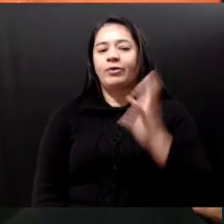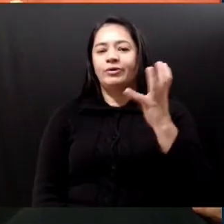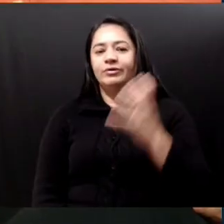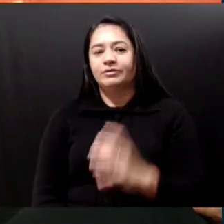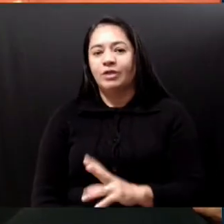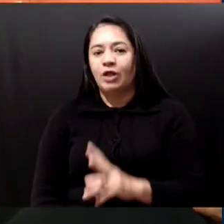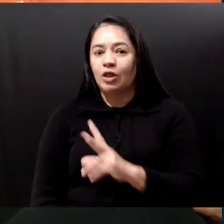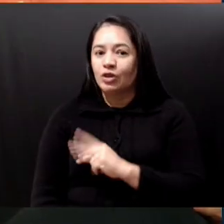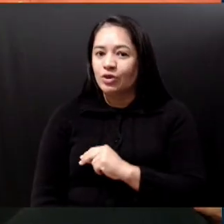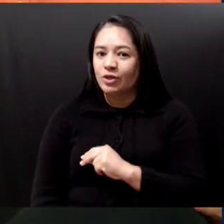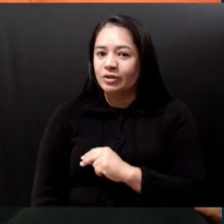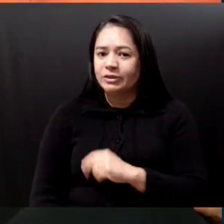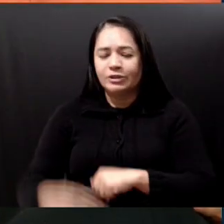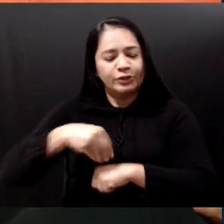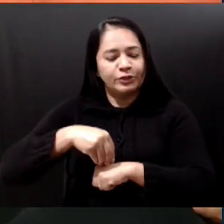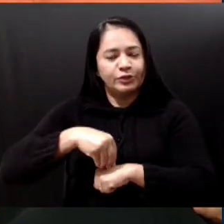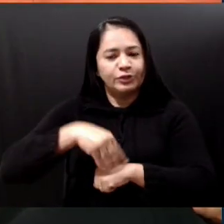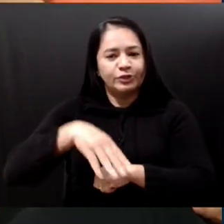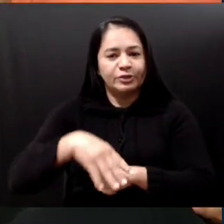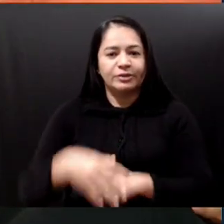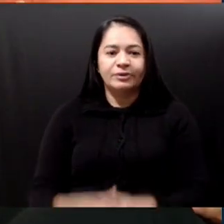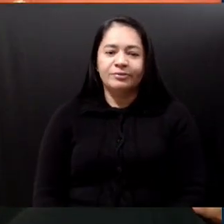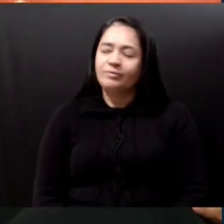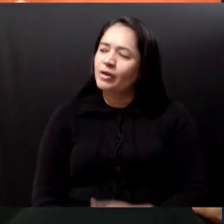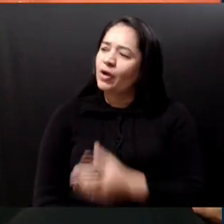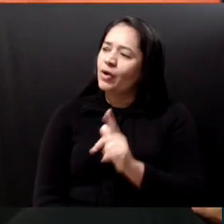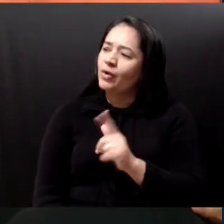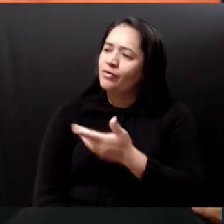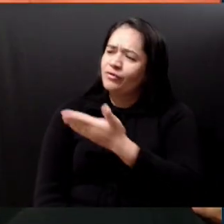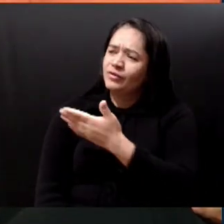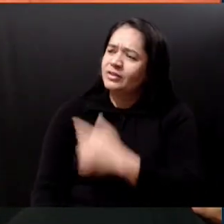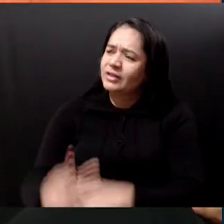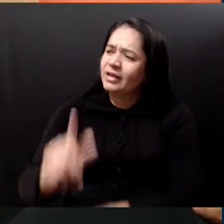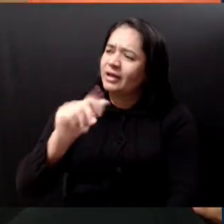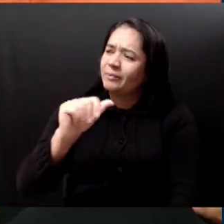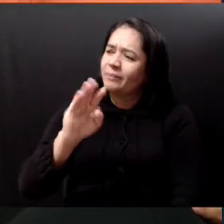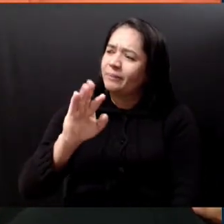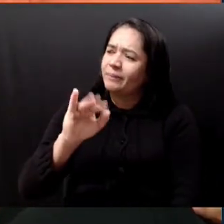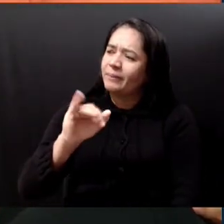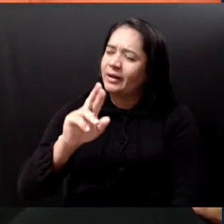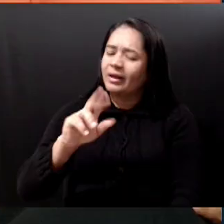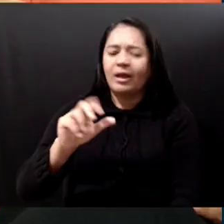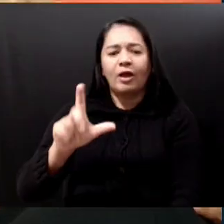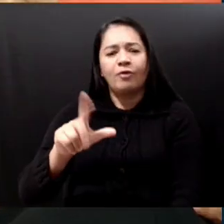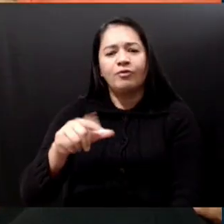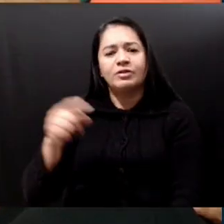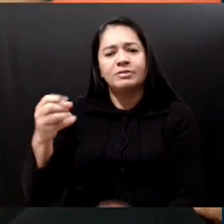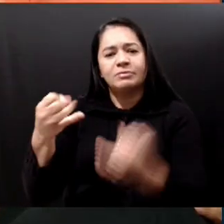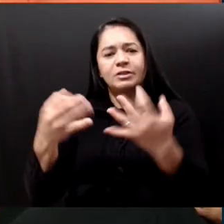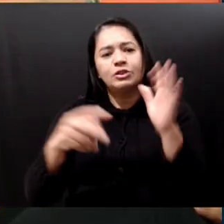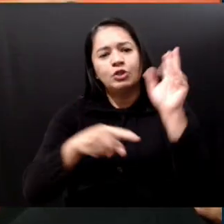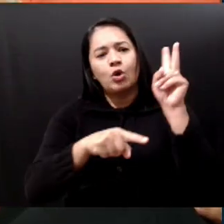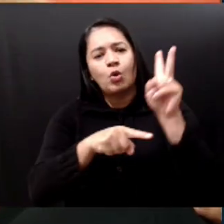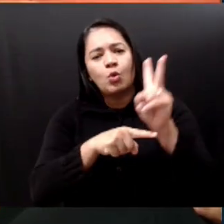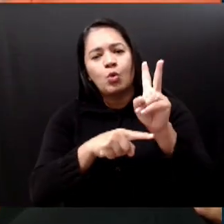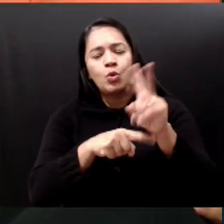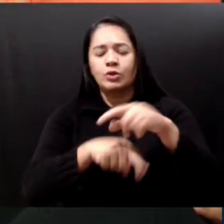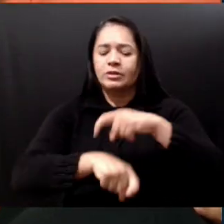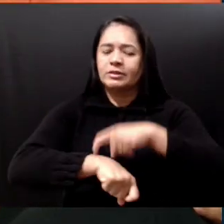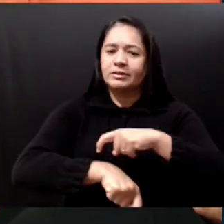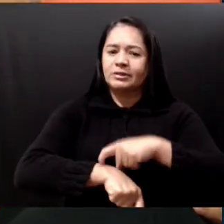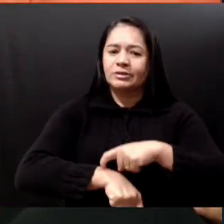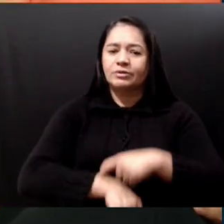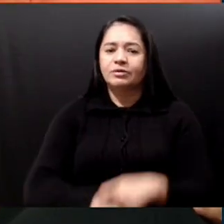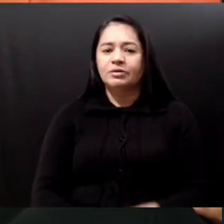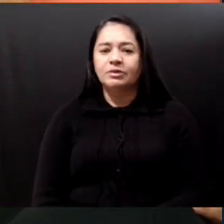dica, né. Agora, Gabriel, você falando de cuidados, né, com o tempo, com essa questão da correria,